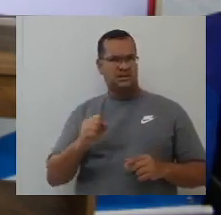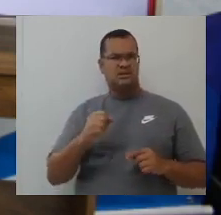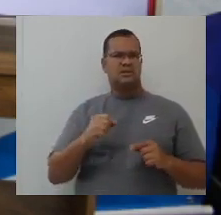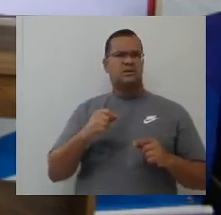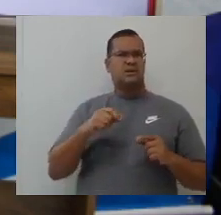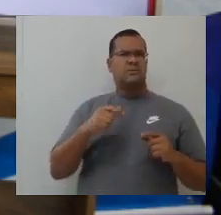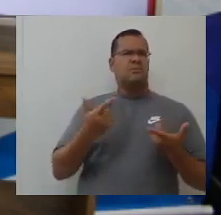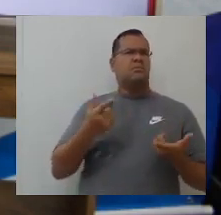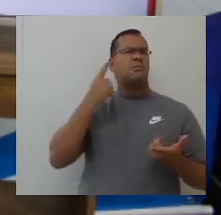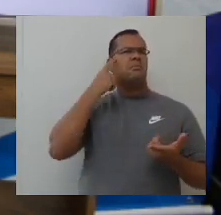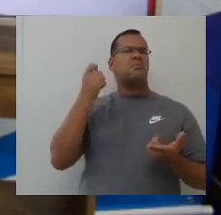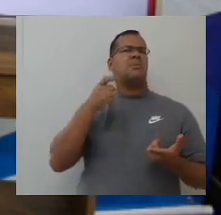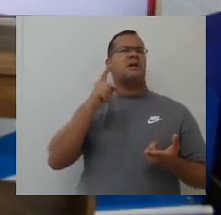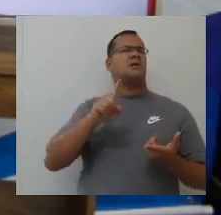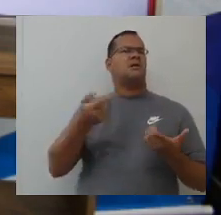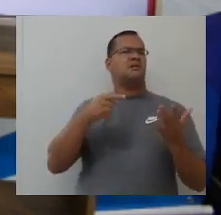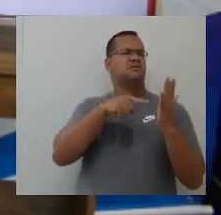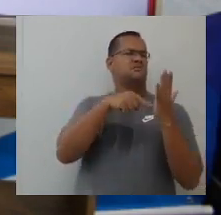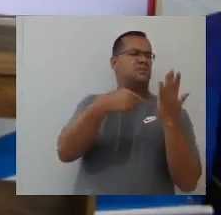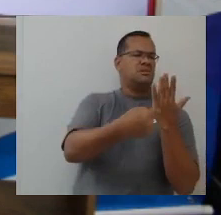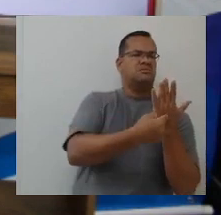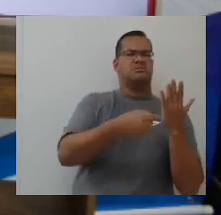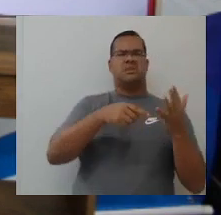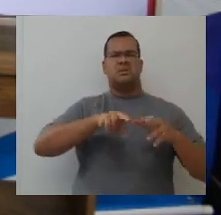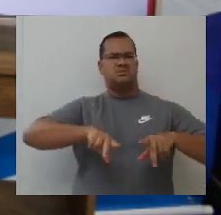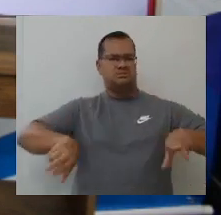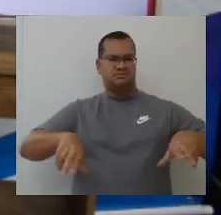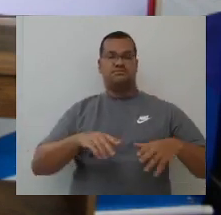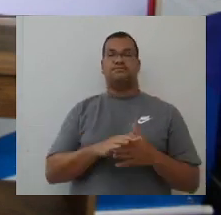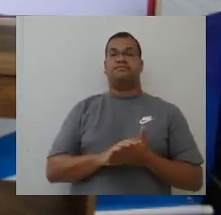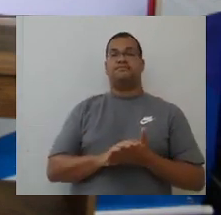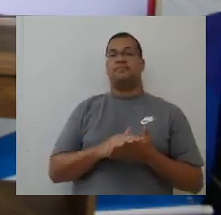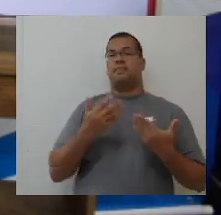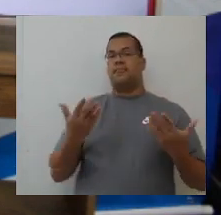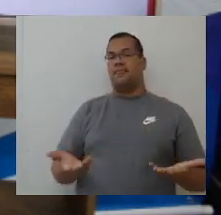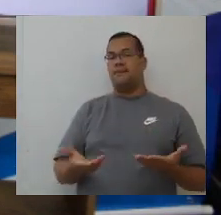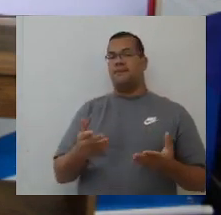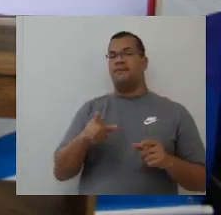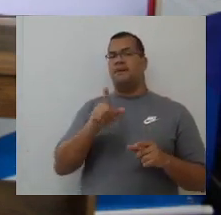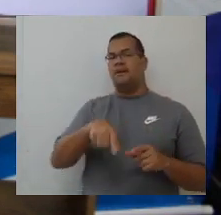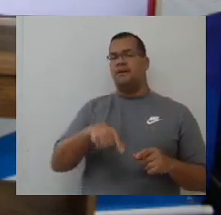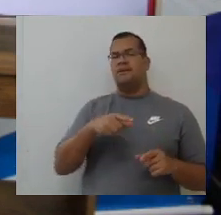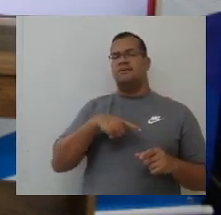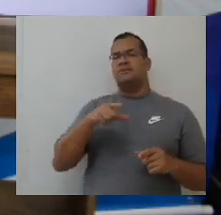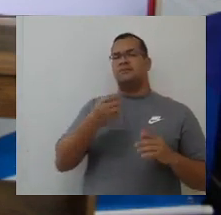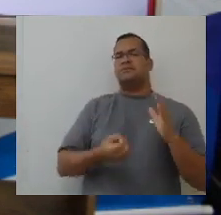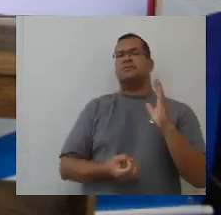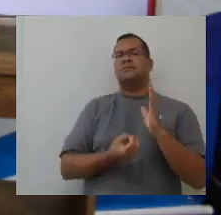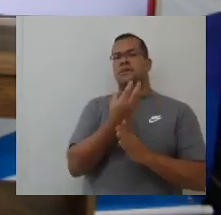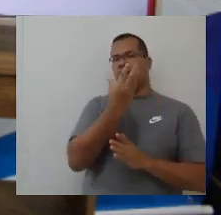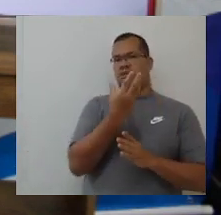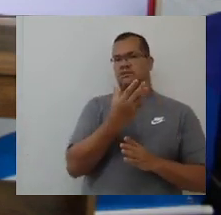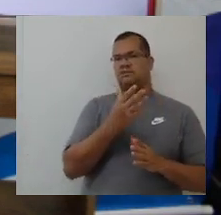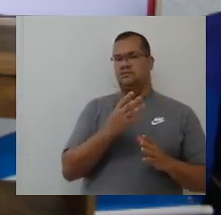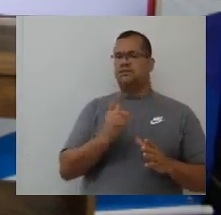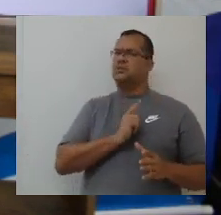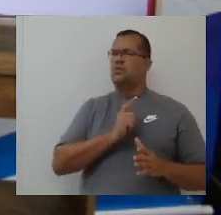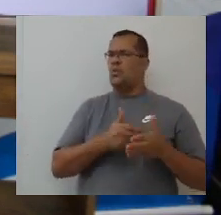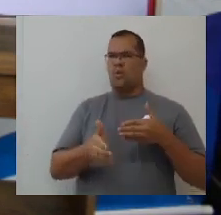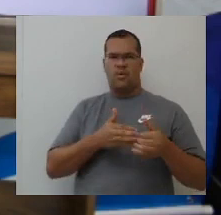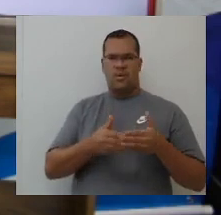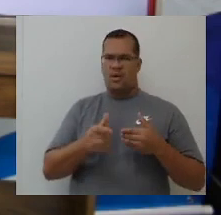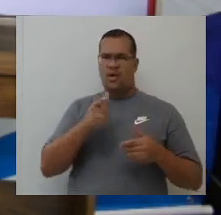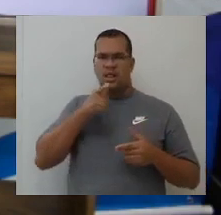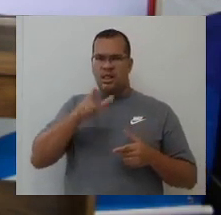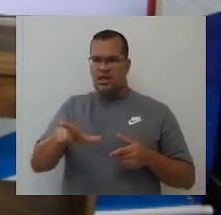servem expressões idiomáticas? Vê só. Expressões idiomáticas, elas foram criadas, toda língua tem isso. Não é